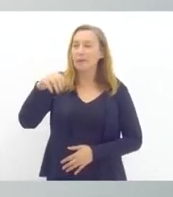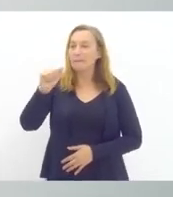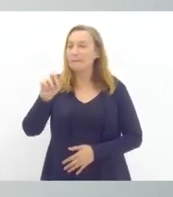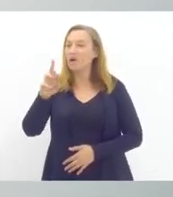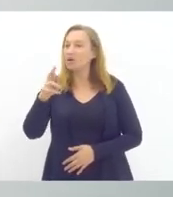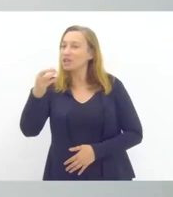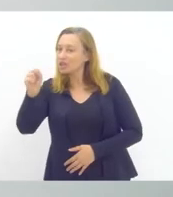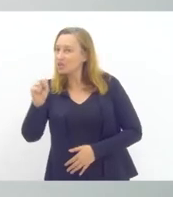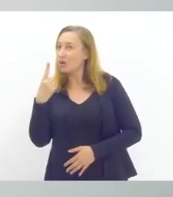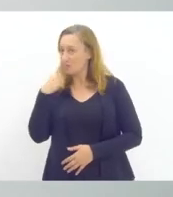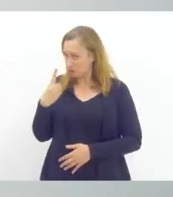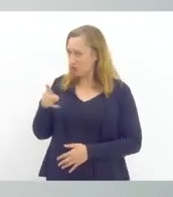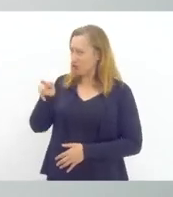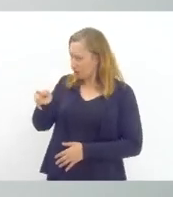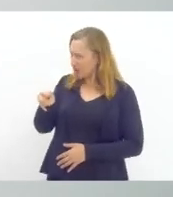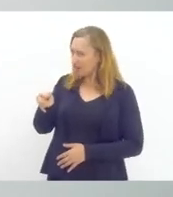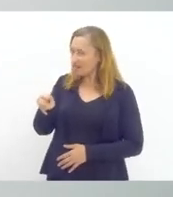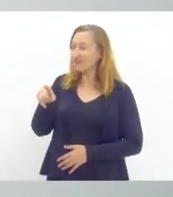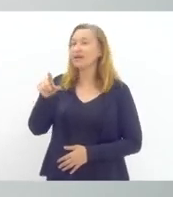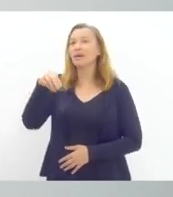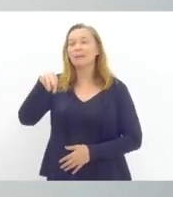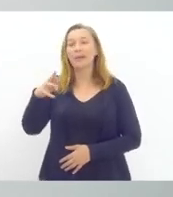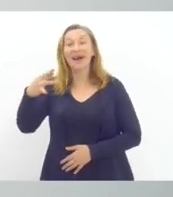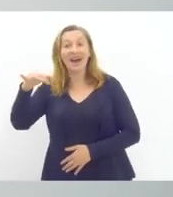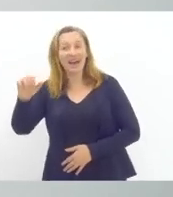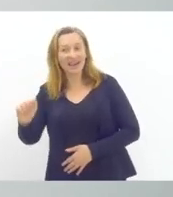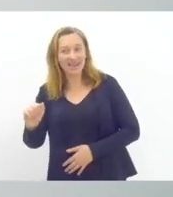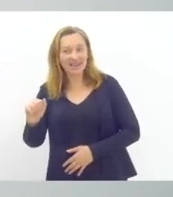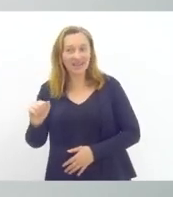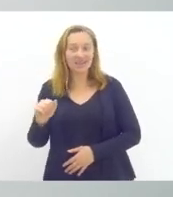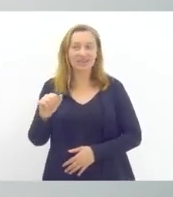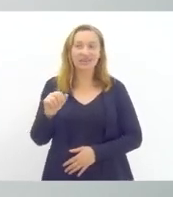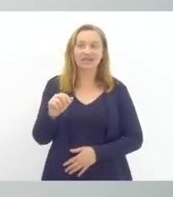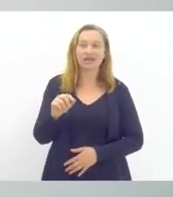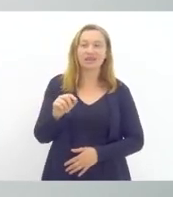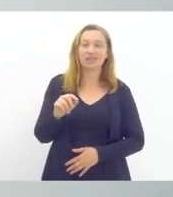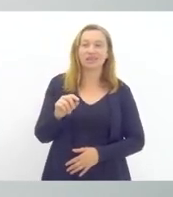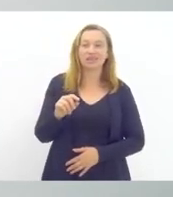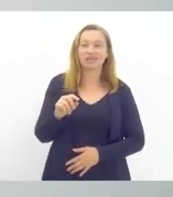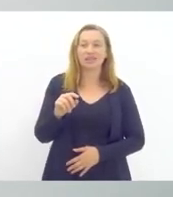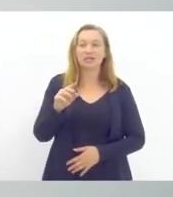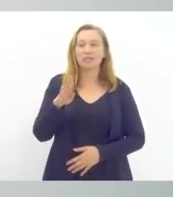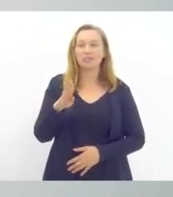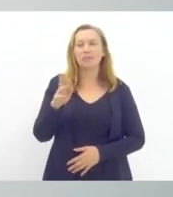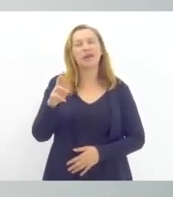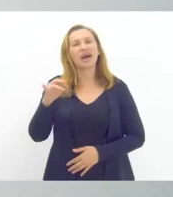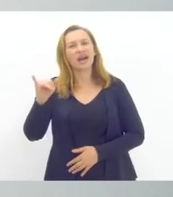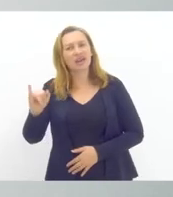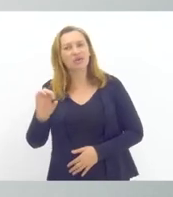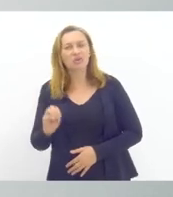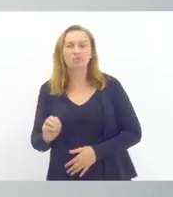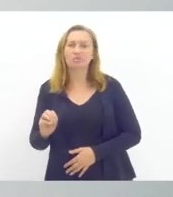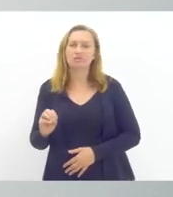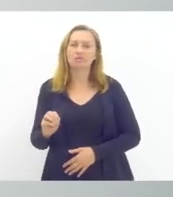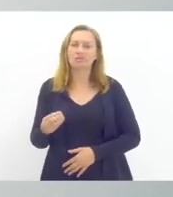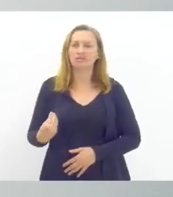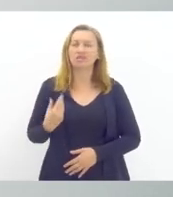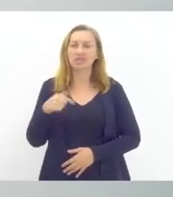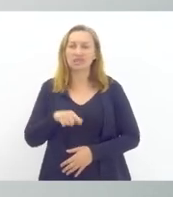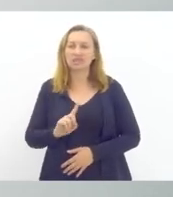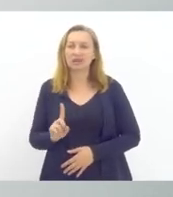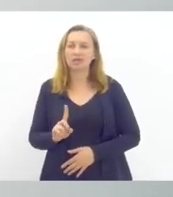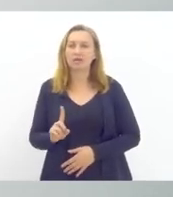eu te vi Maurício Maria de Fátima o grycon não pode estar presente né enfim